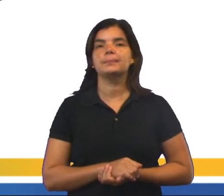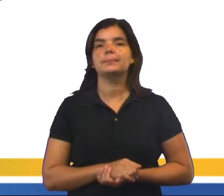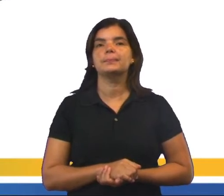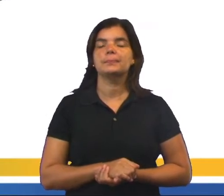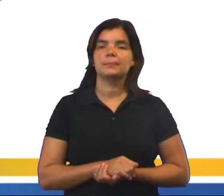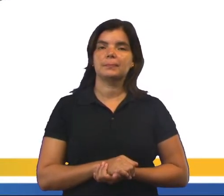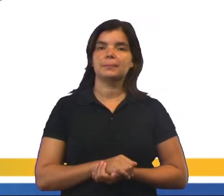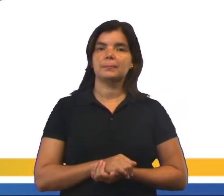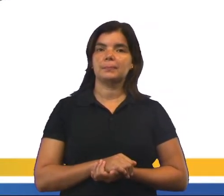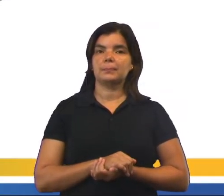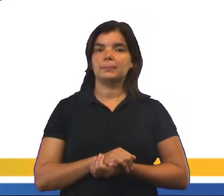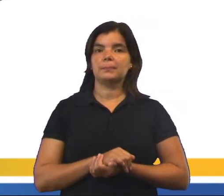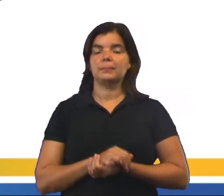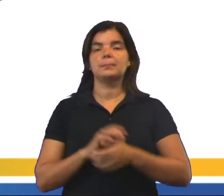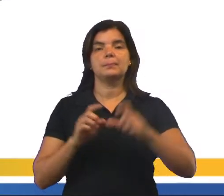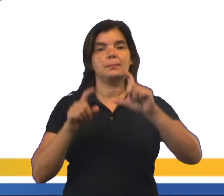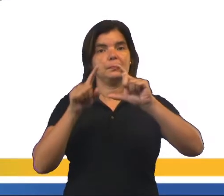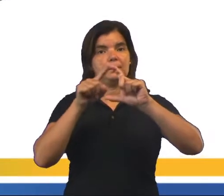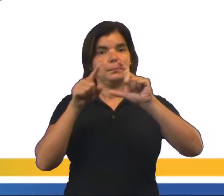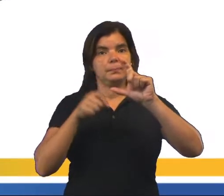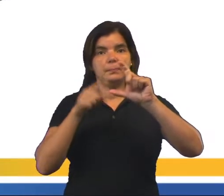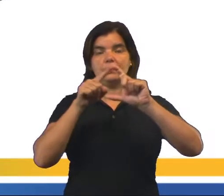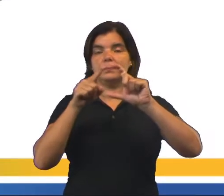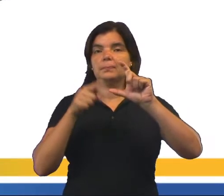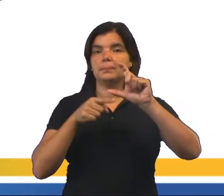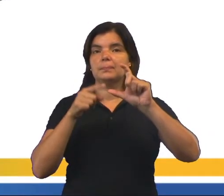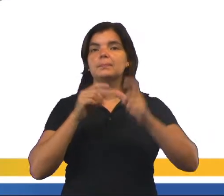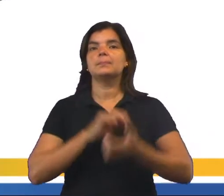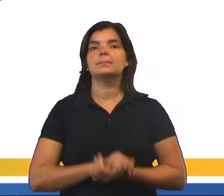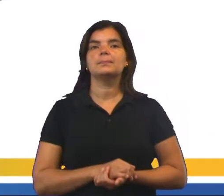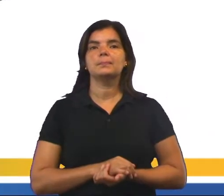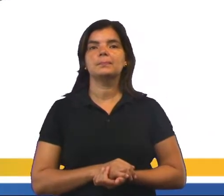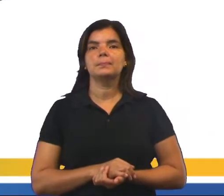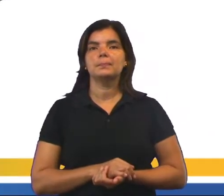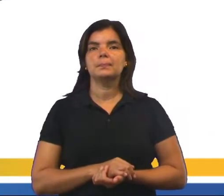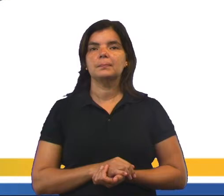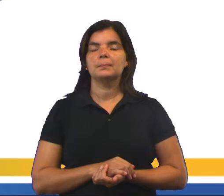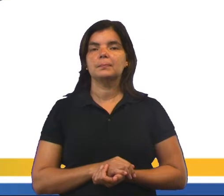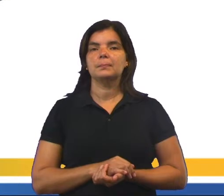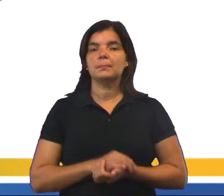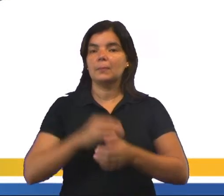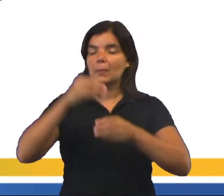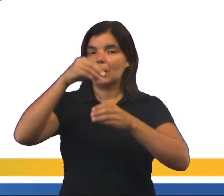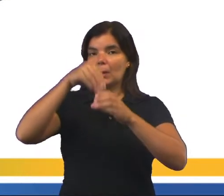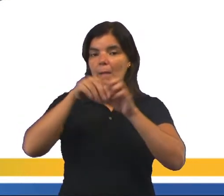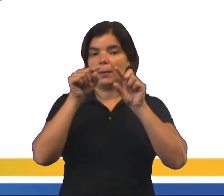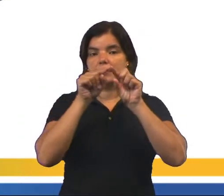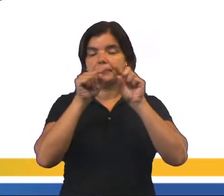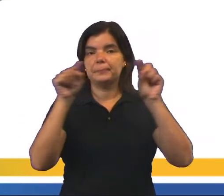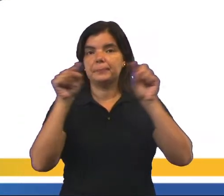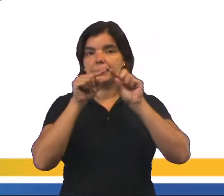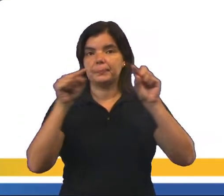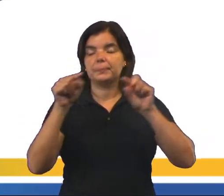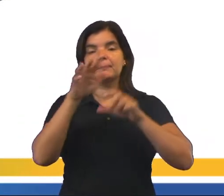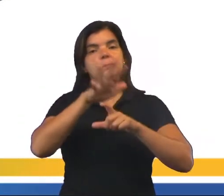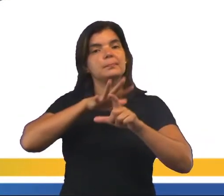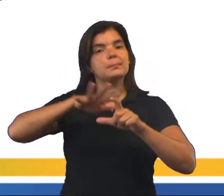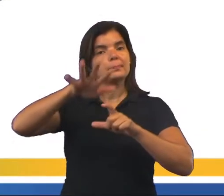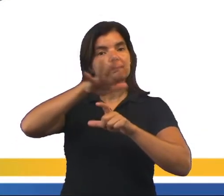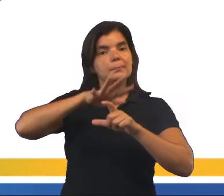Ó. A circunferência é essa borda que está ao redor, tá? Região interna, ou seja, aqui nós temos uma